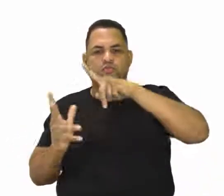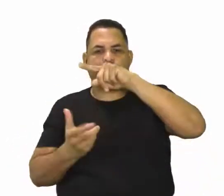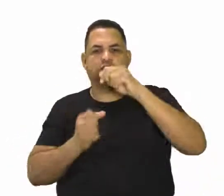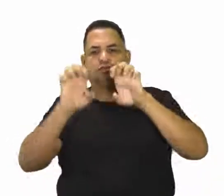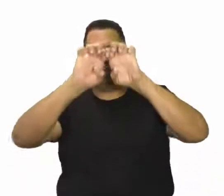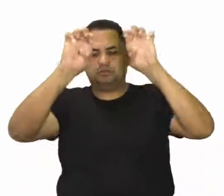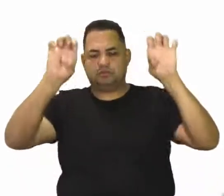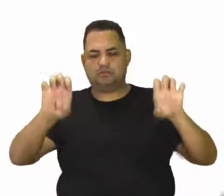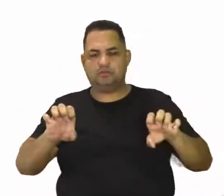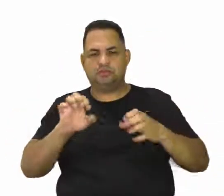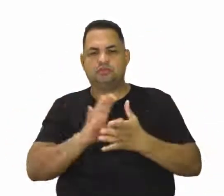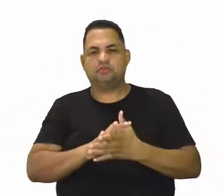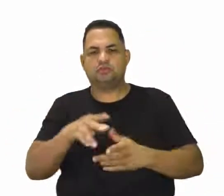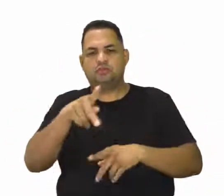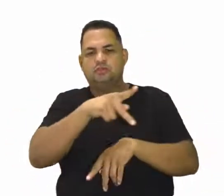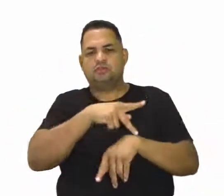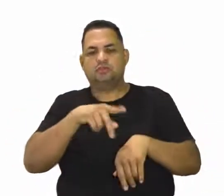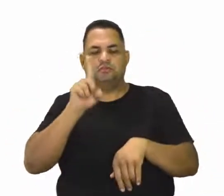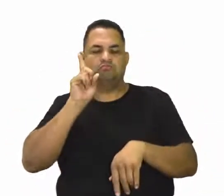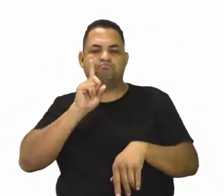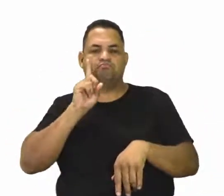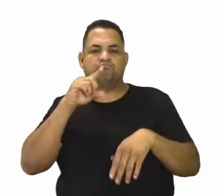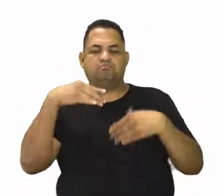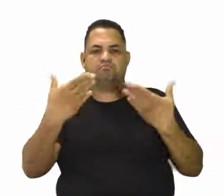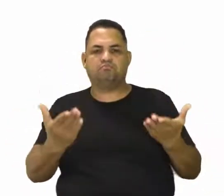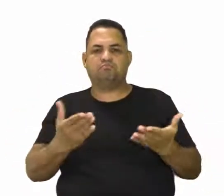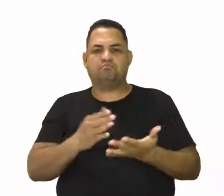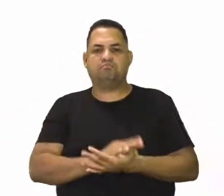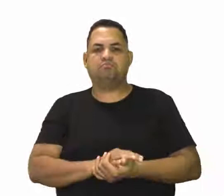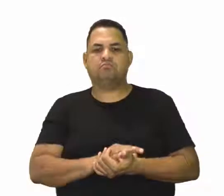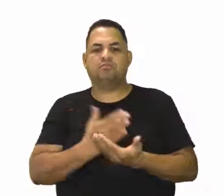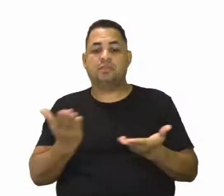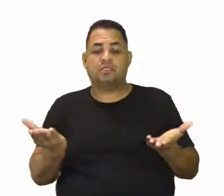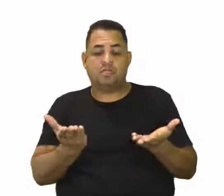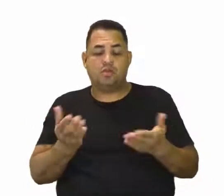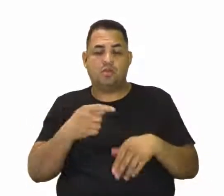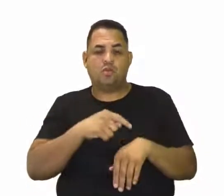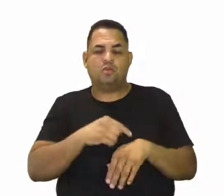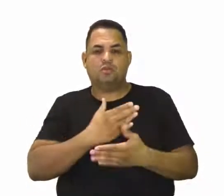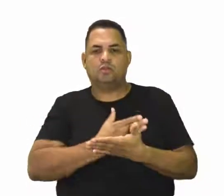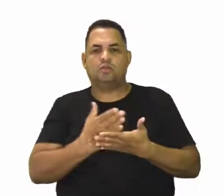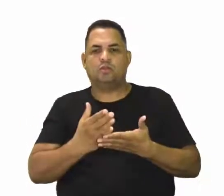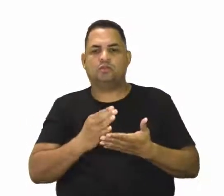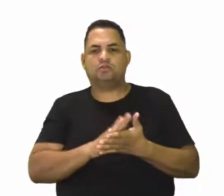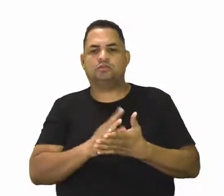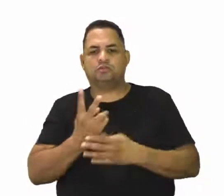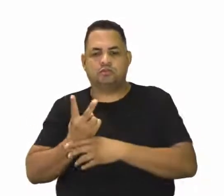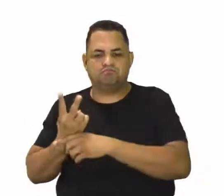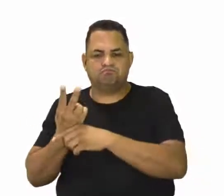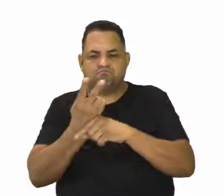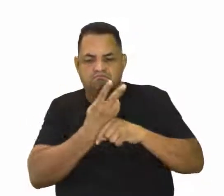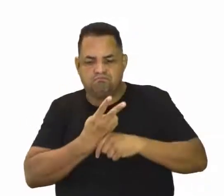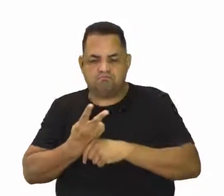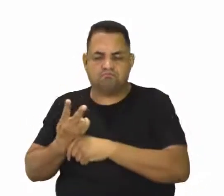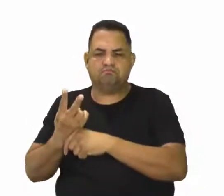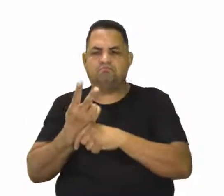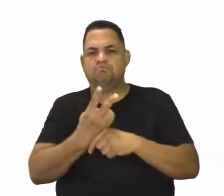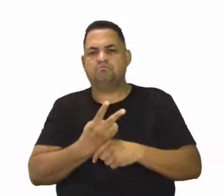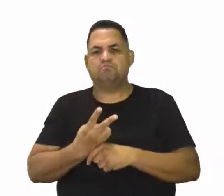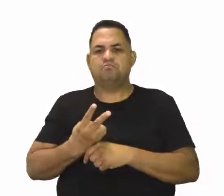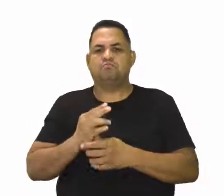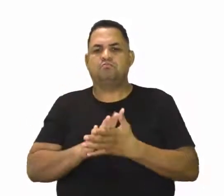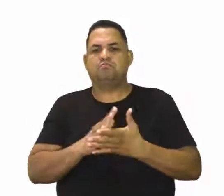a estrutura norte-americana a isso de lá para cá começaram a trazer uma busca a